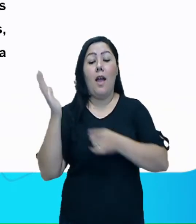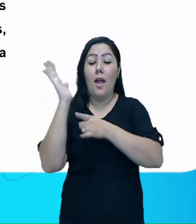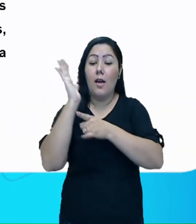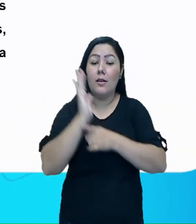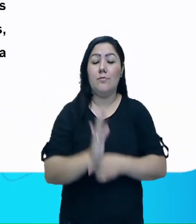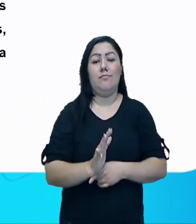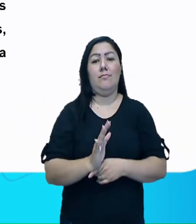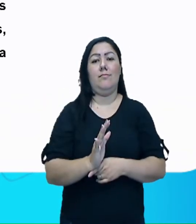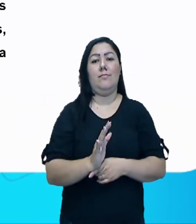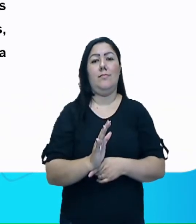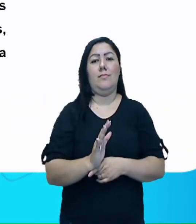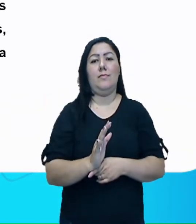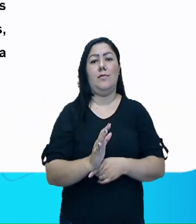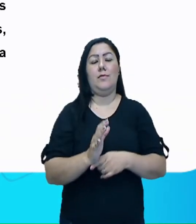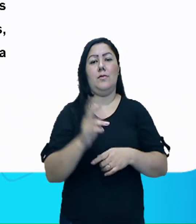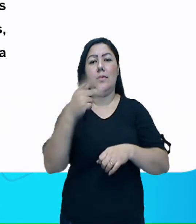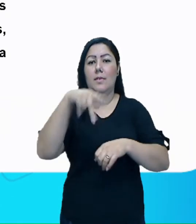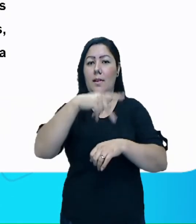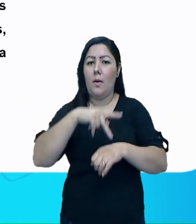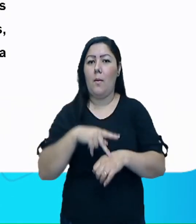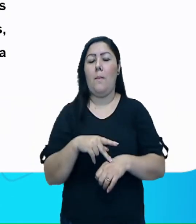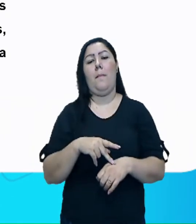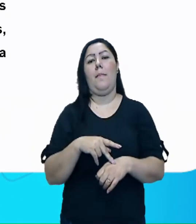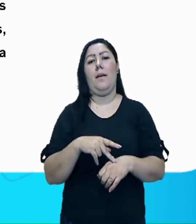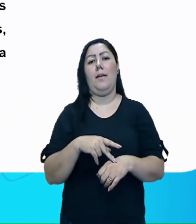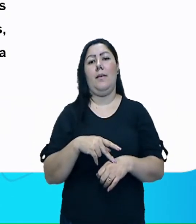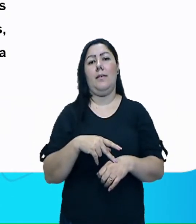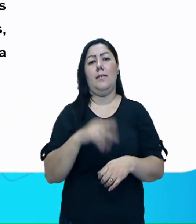destino. O número de empregos no